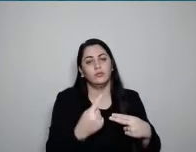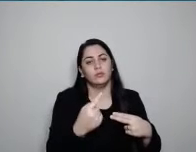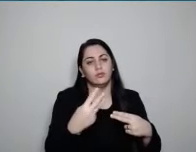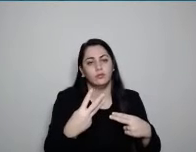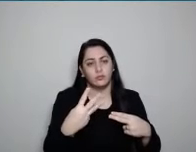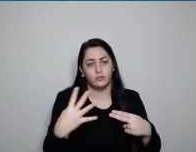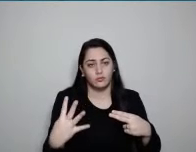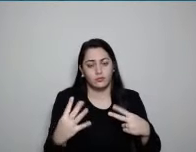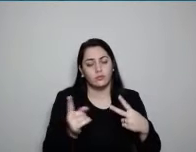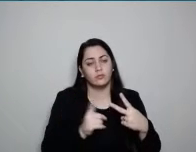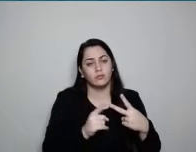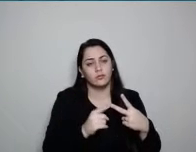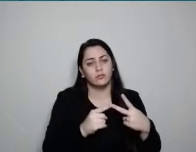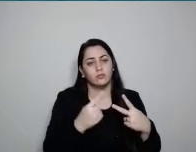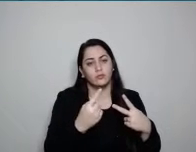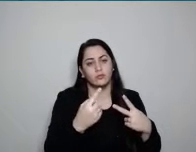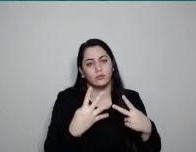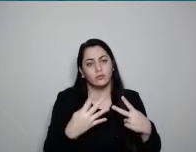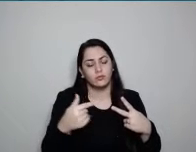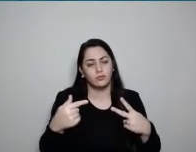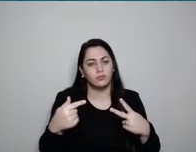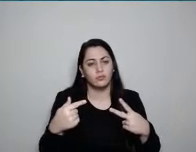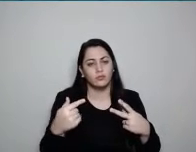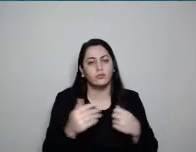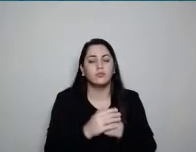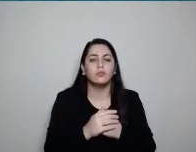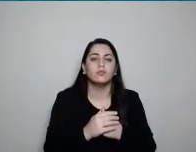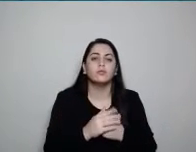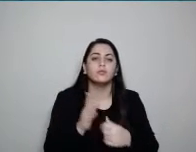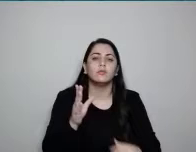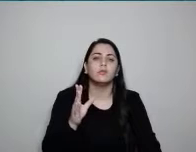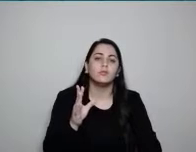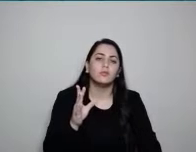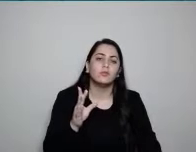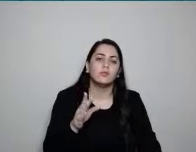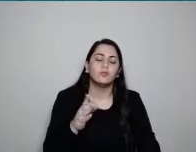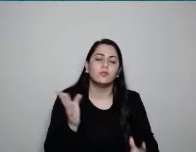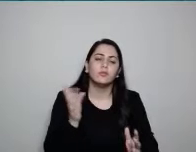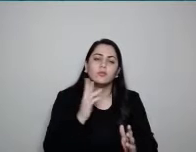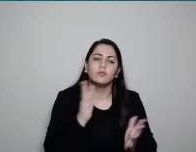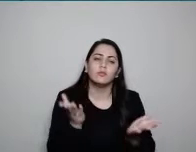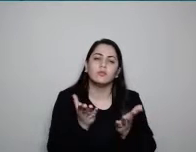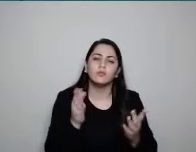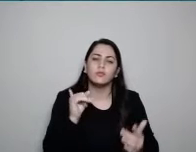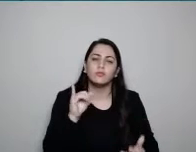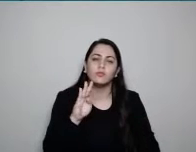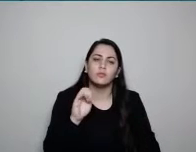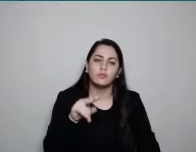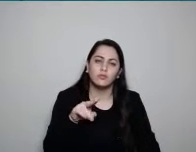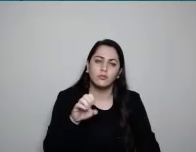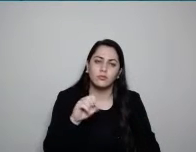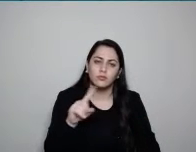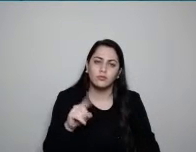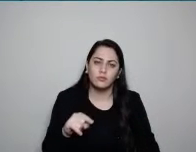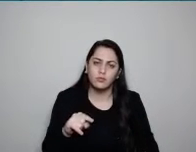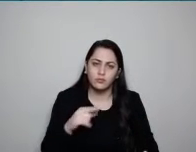ser. Um momento só, advogado Ibanez, Vossa Excelência iria participar com um processo só, é isso? Não tem mais de um, não é?